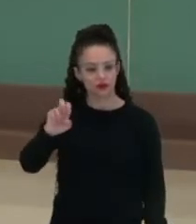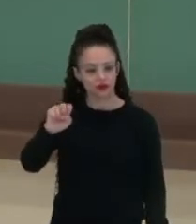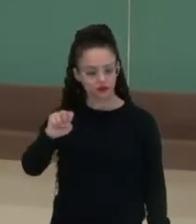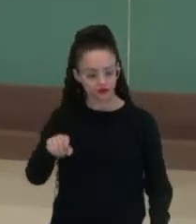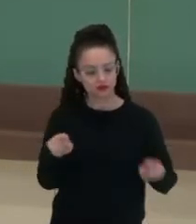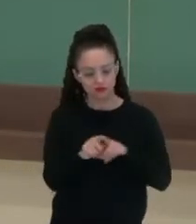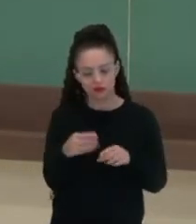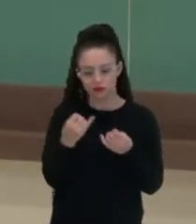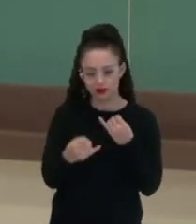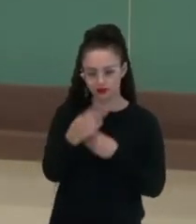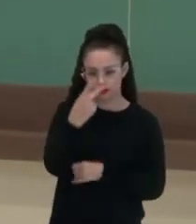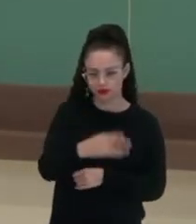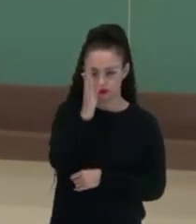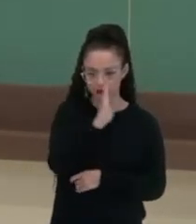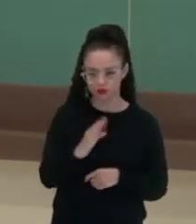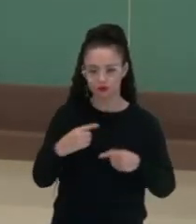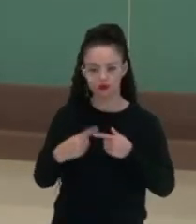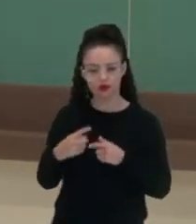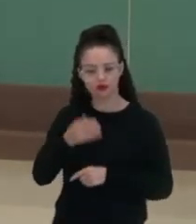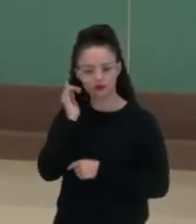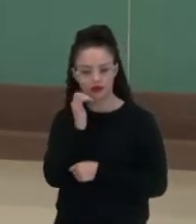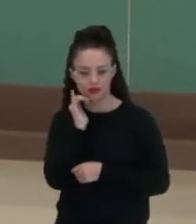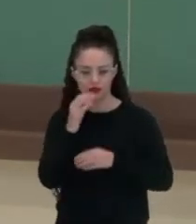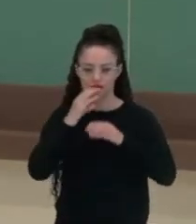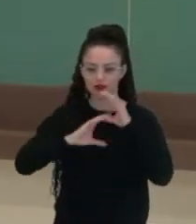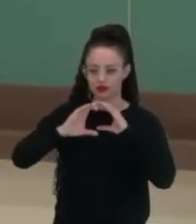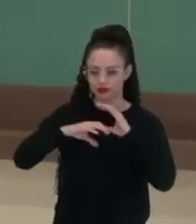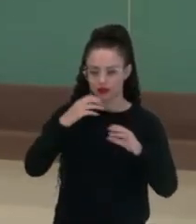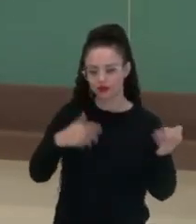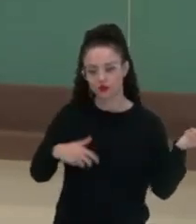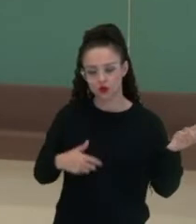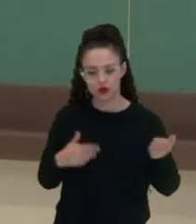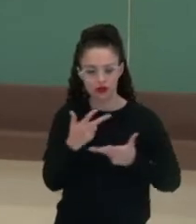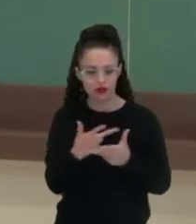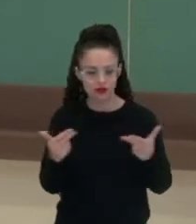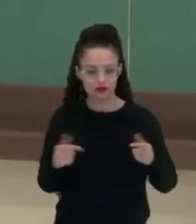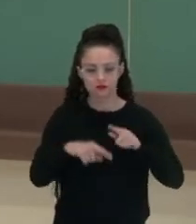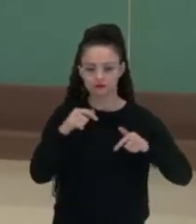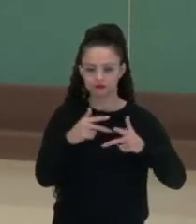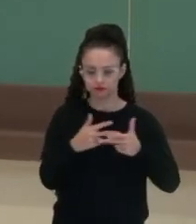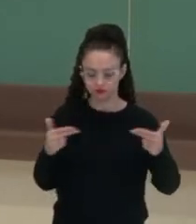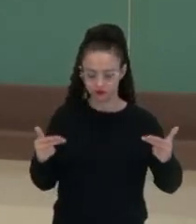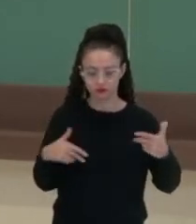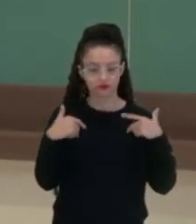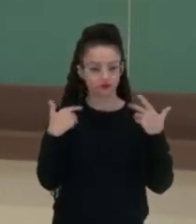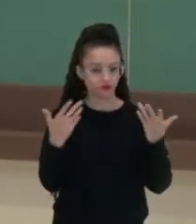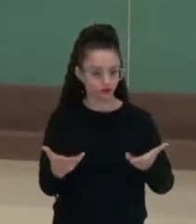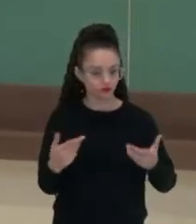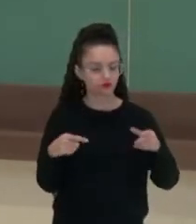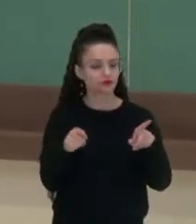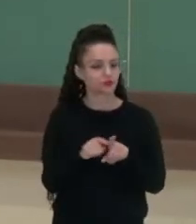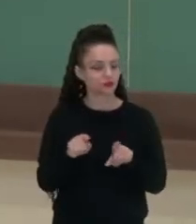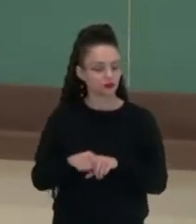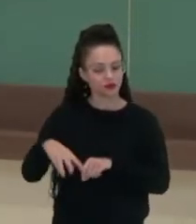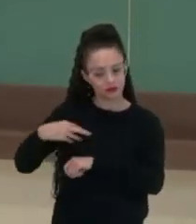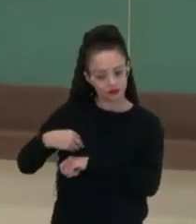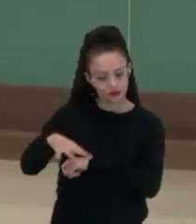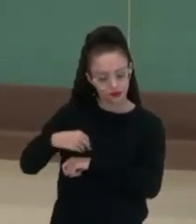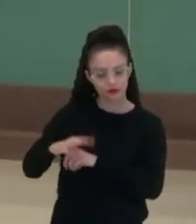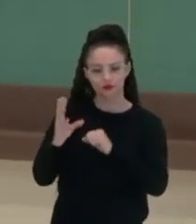com esse repentista, porque eles também vão cantar, contar, né, tocar instrumentos, então, e vão estar passando, né,